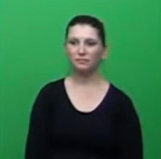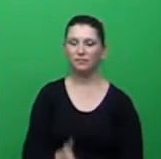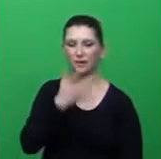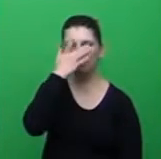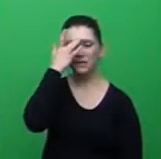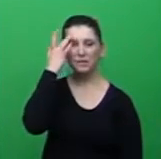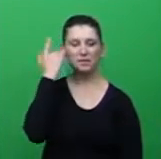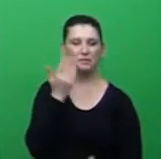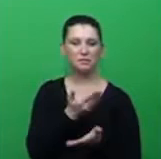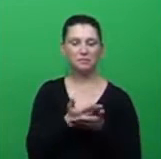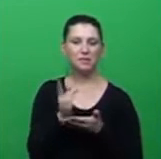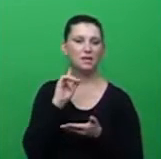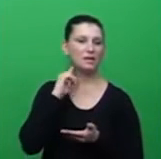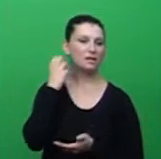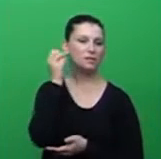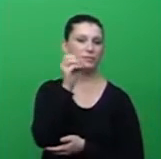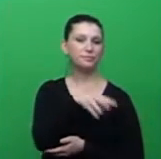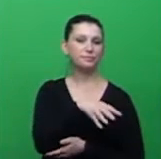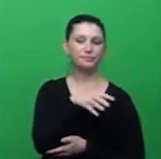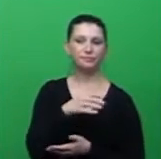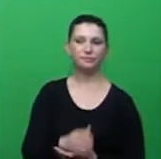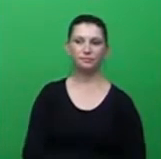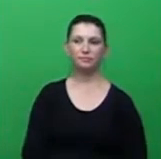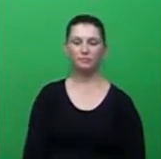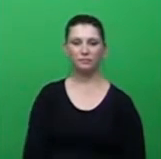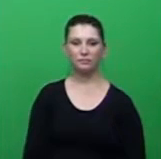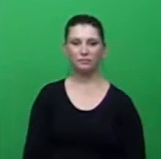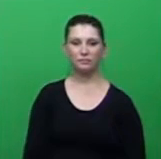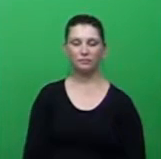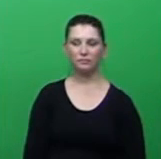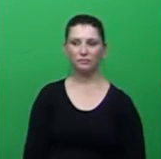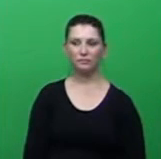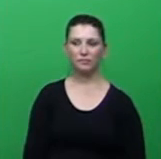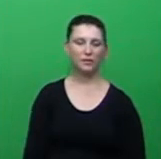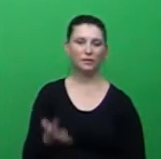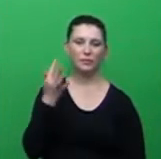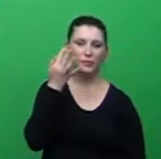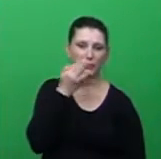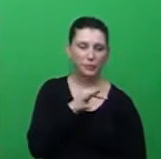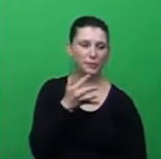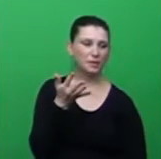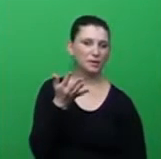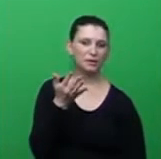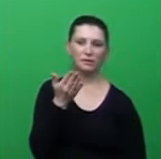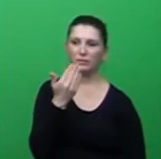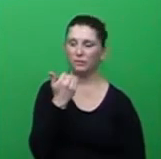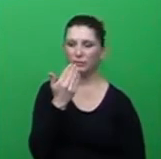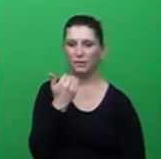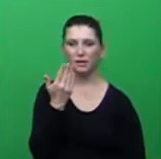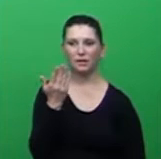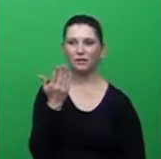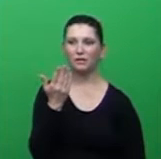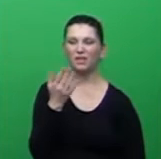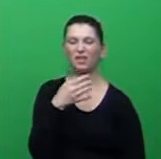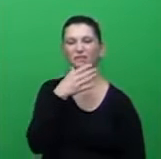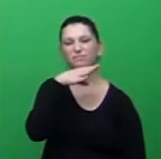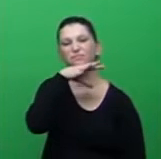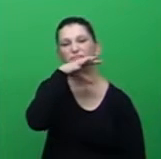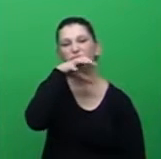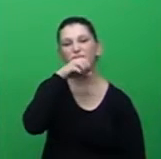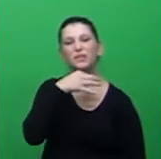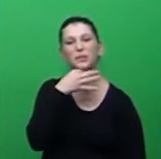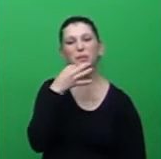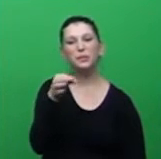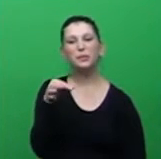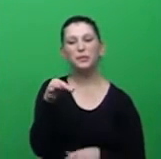chão. E doutor Melo, e aí sim, alimento, frutas, e aí começa o mau cheiro e as moscas,